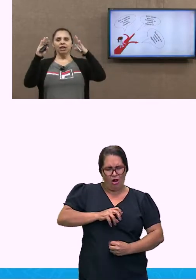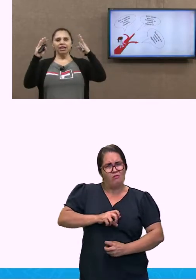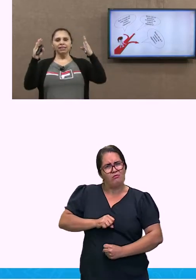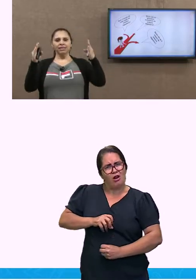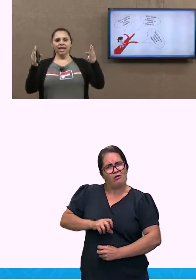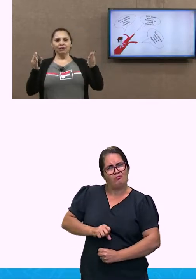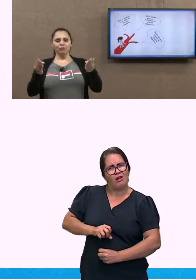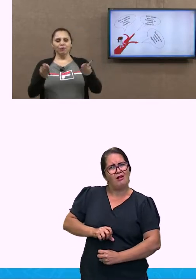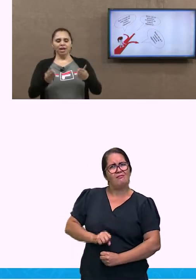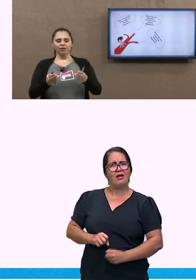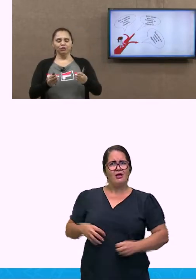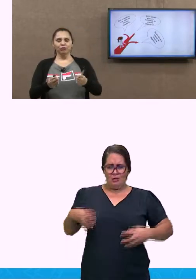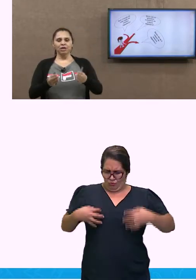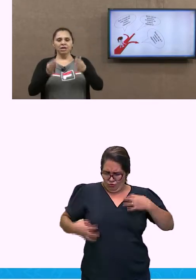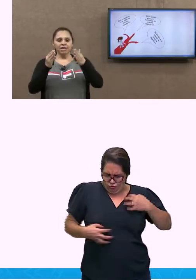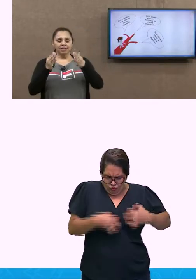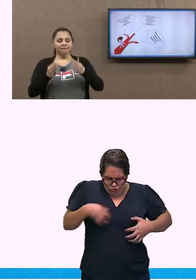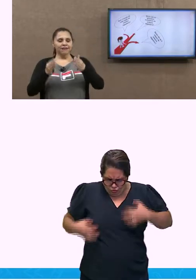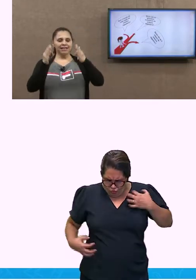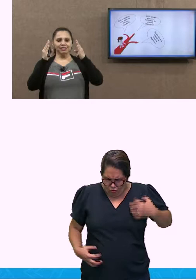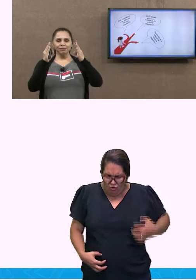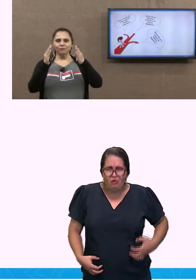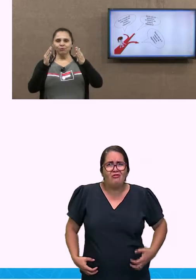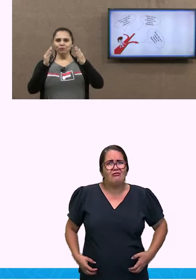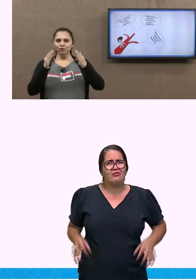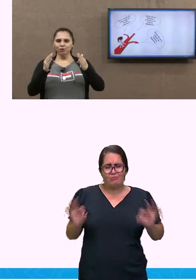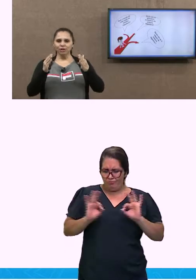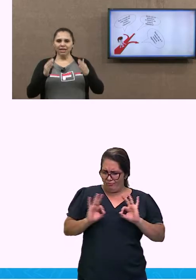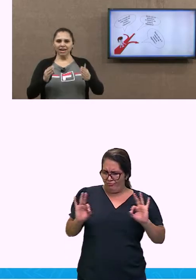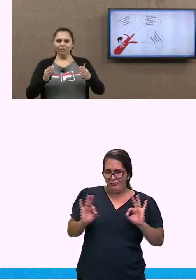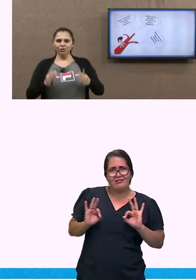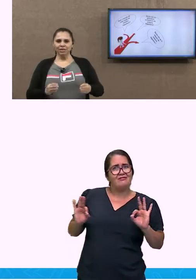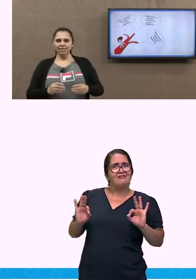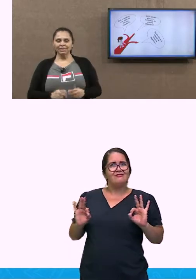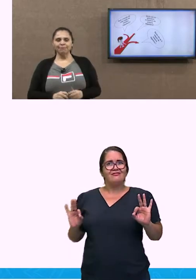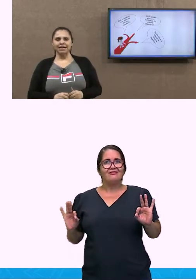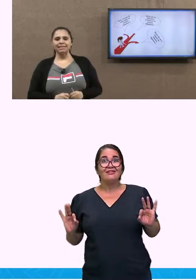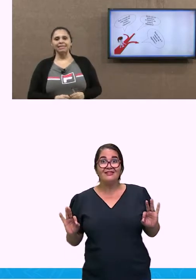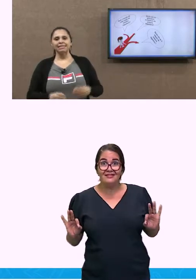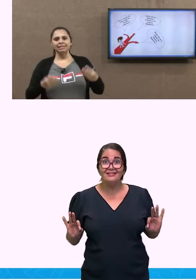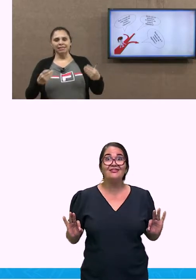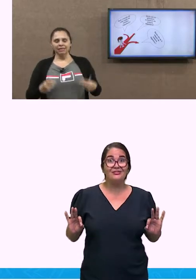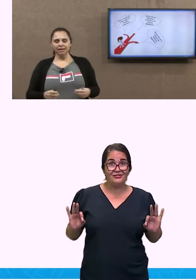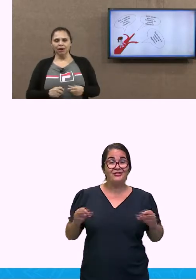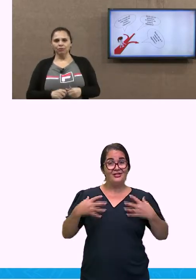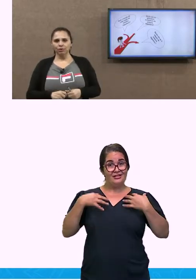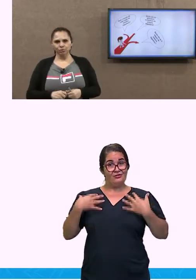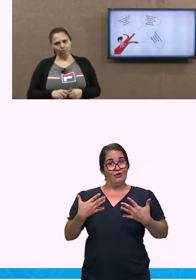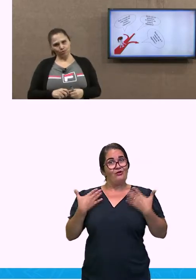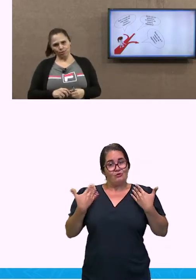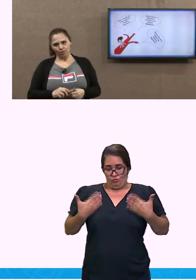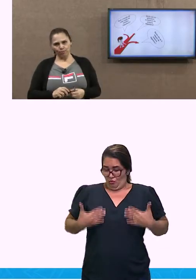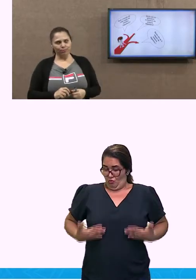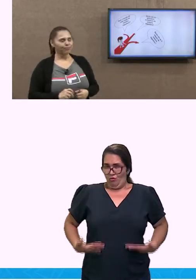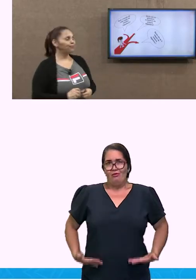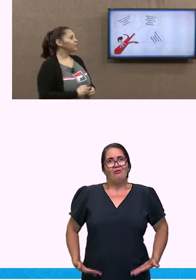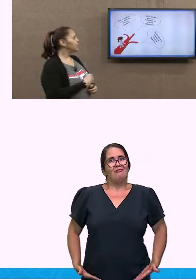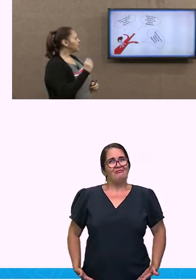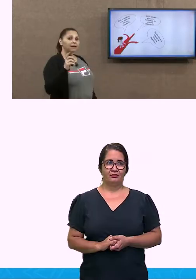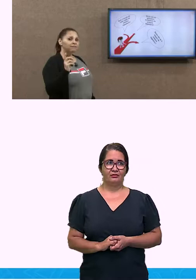tudo entrar em um eixo, que faz funcionar toda essa máquina que é o nosso